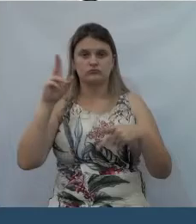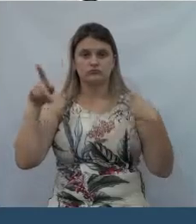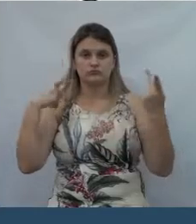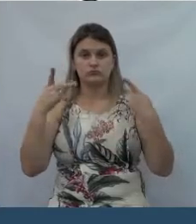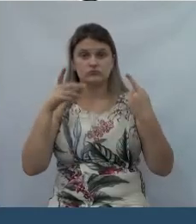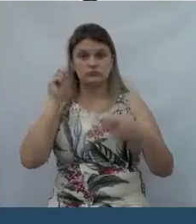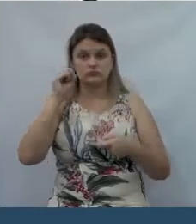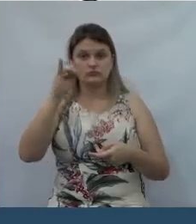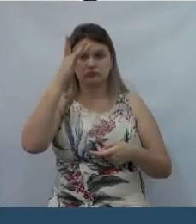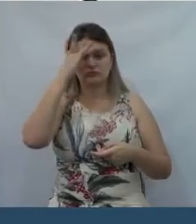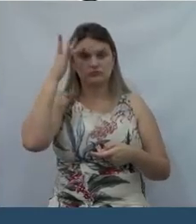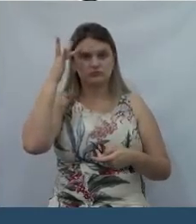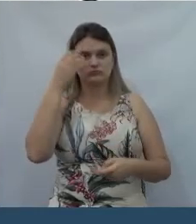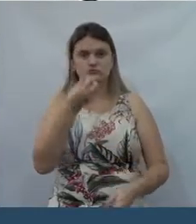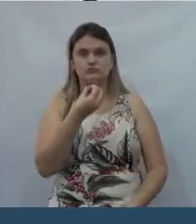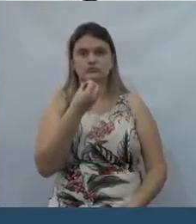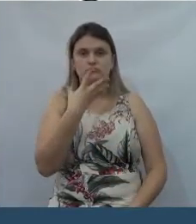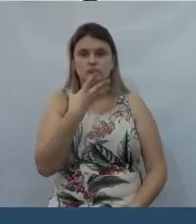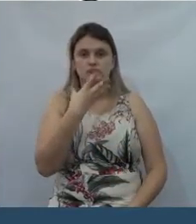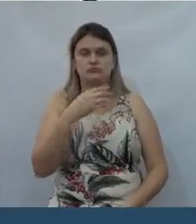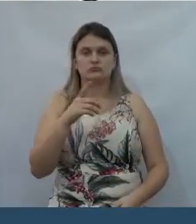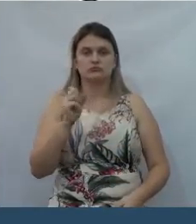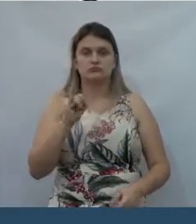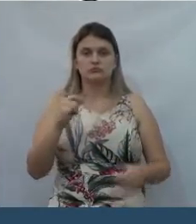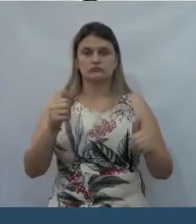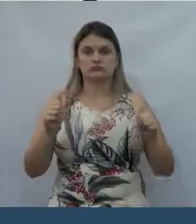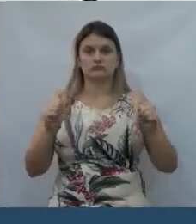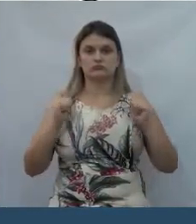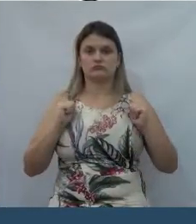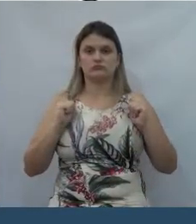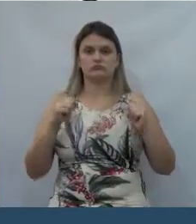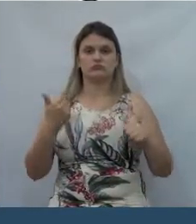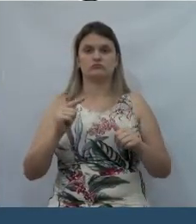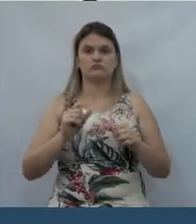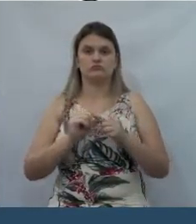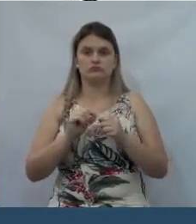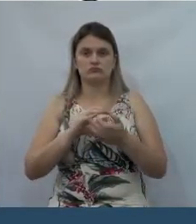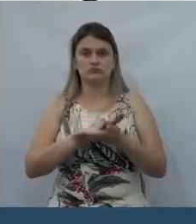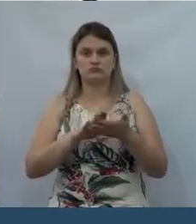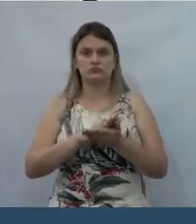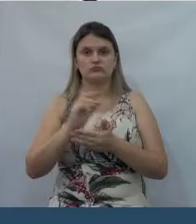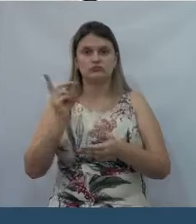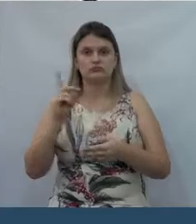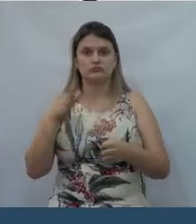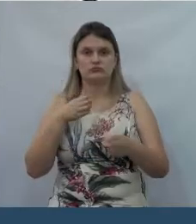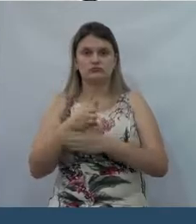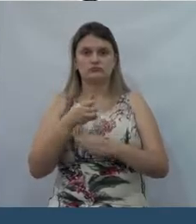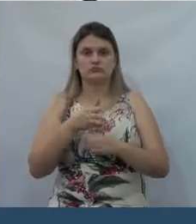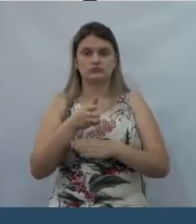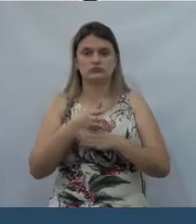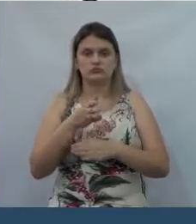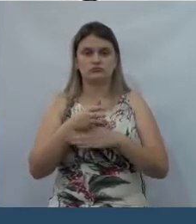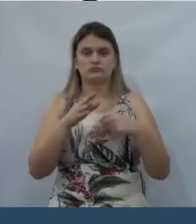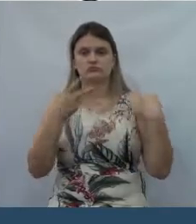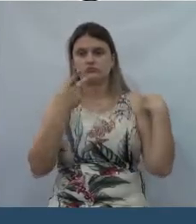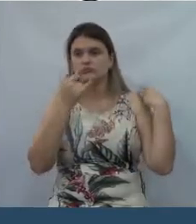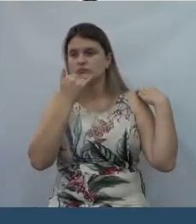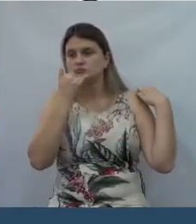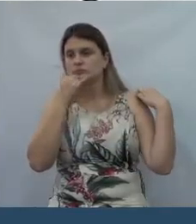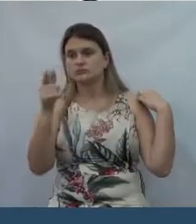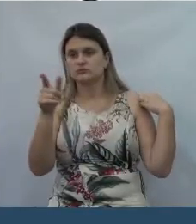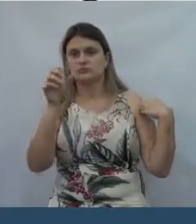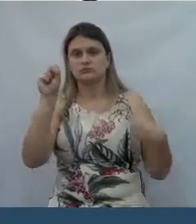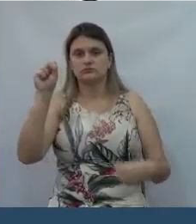se as pessoas de bem se isentam e deixam de participar, desculpe Salete Haddad, que